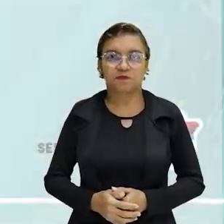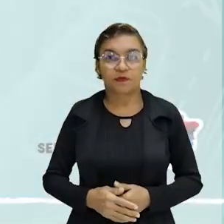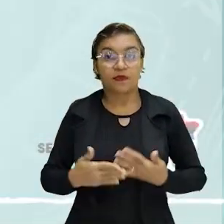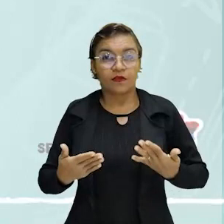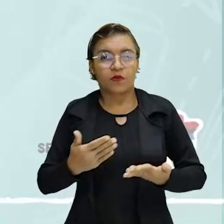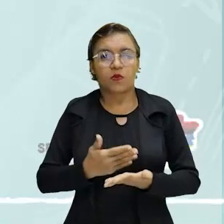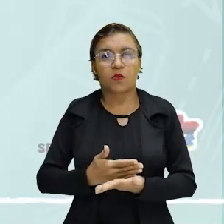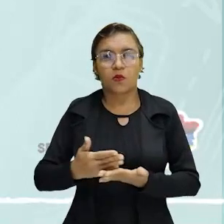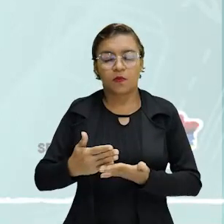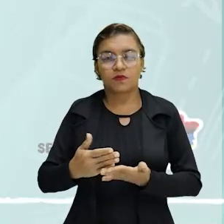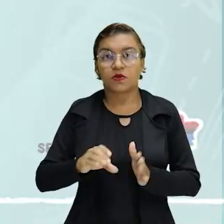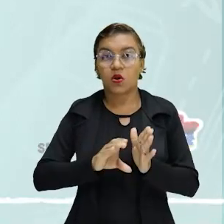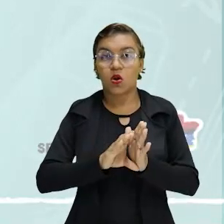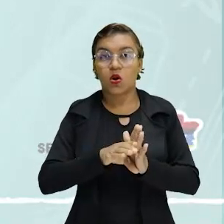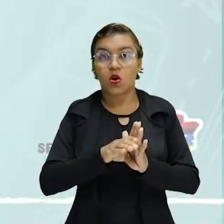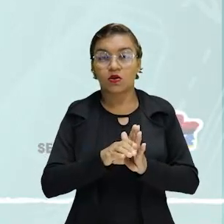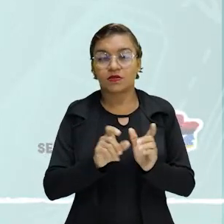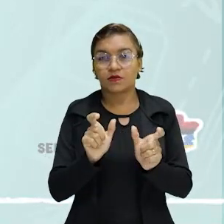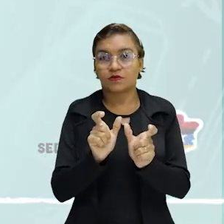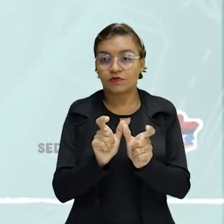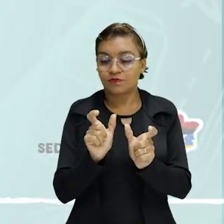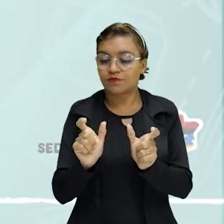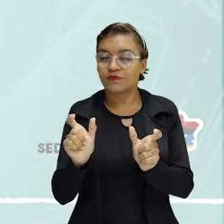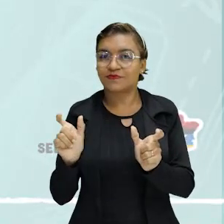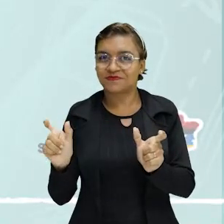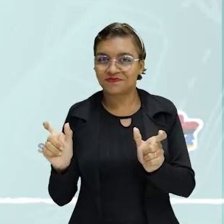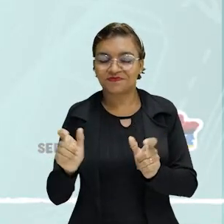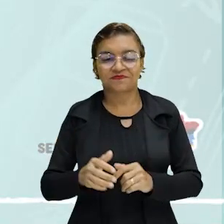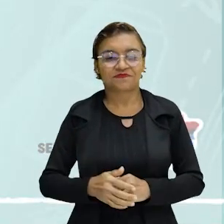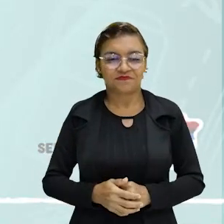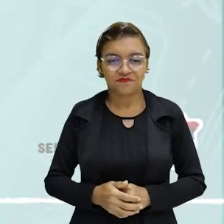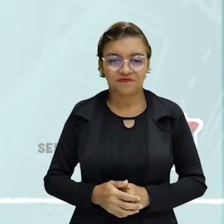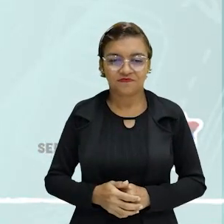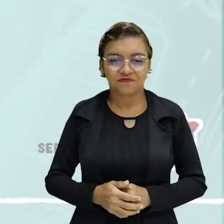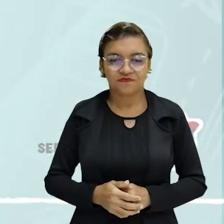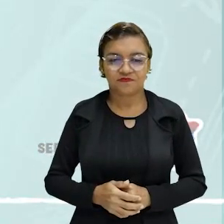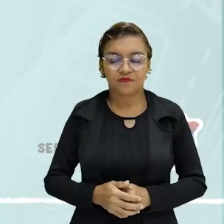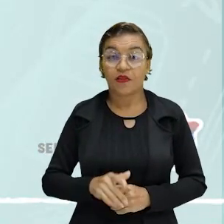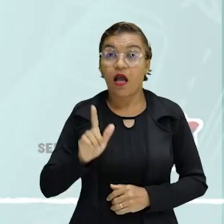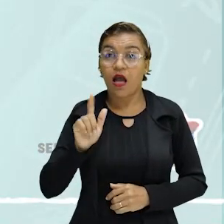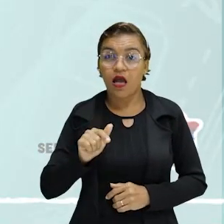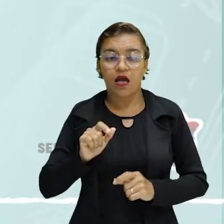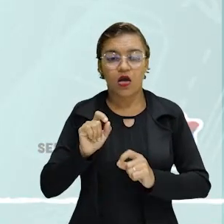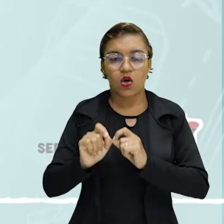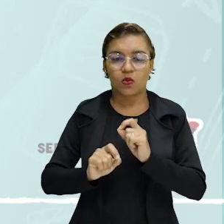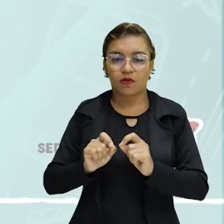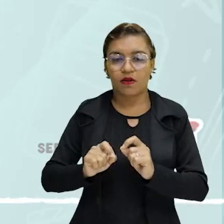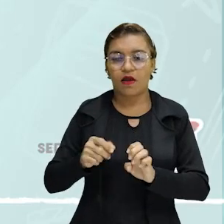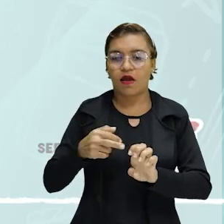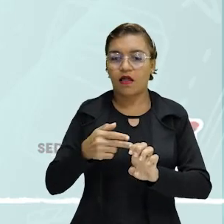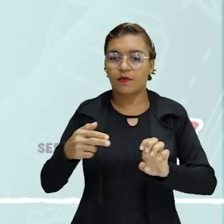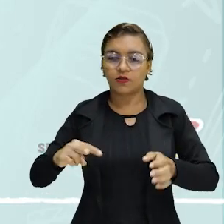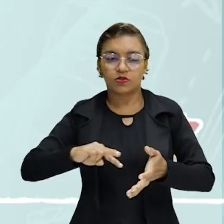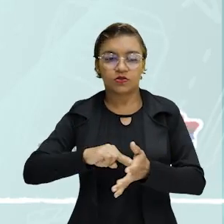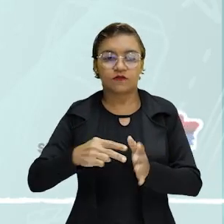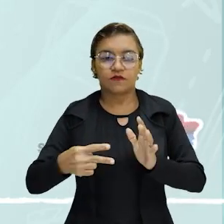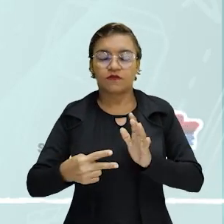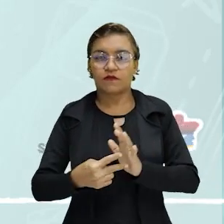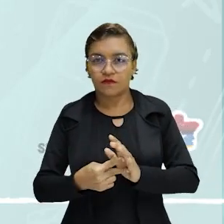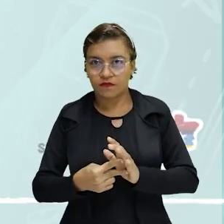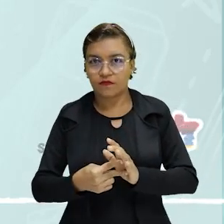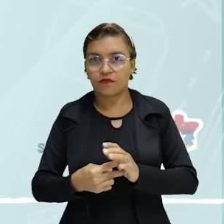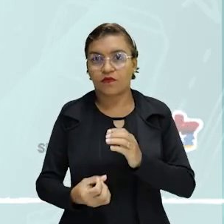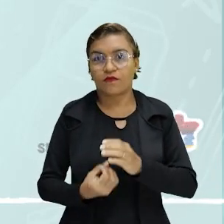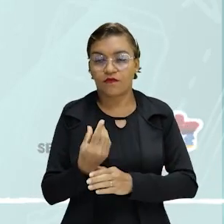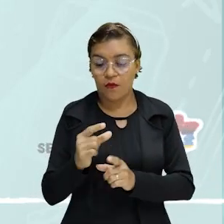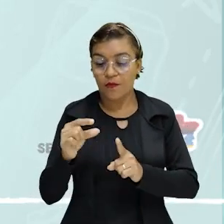vamos começar com o conceito de morfemas. Os morfemas são unidades ou elementos de significação que formam